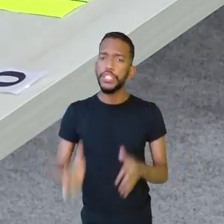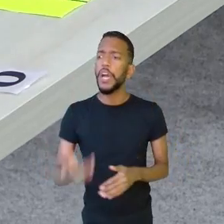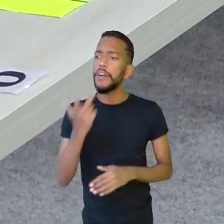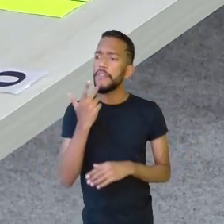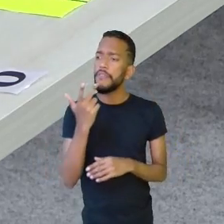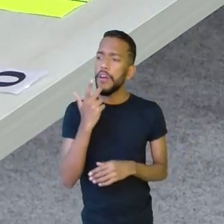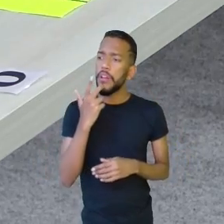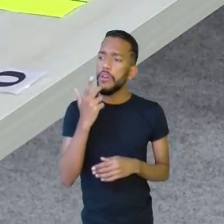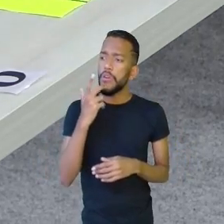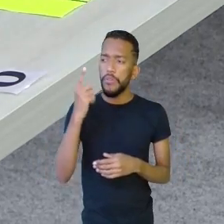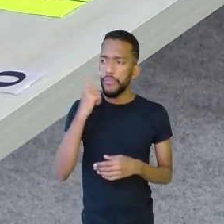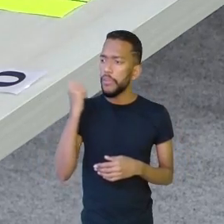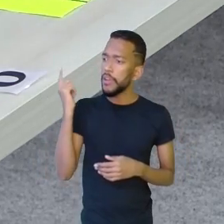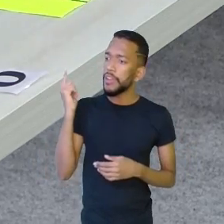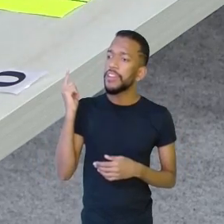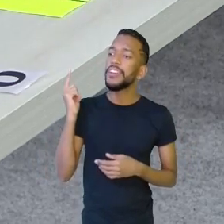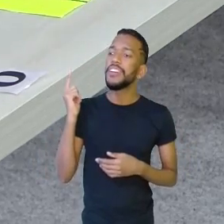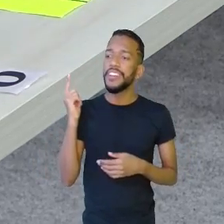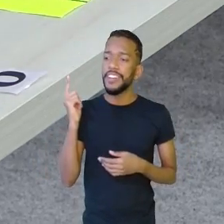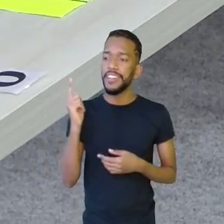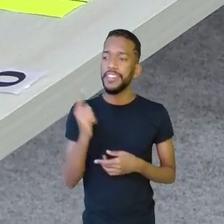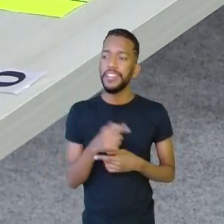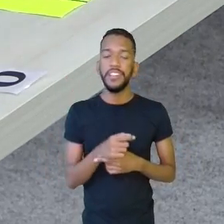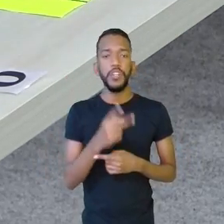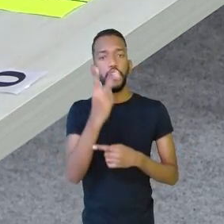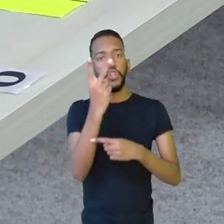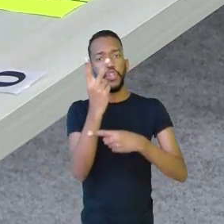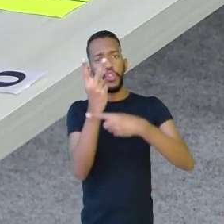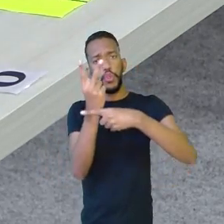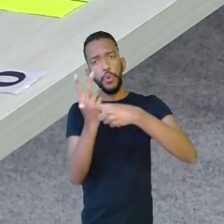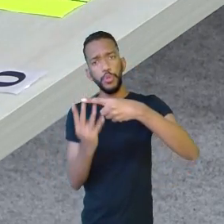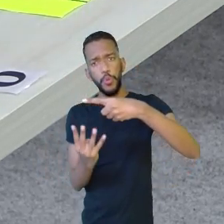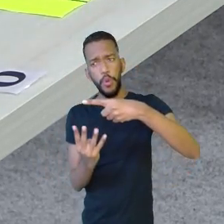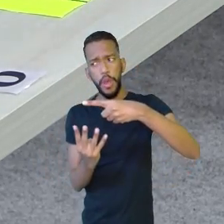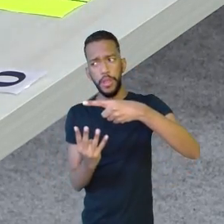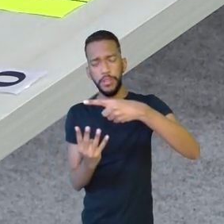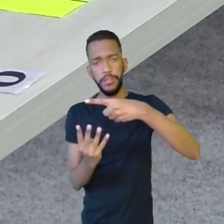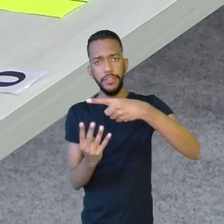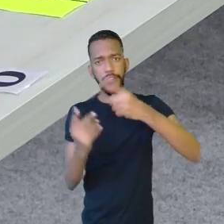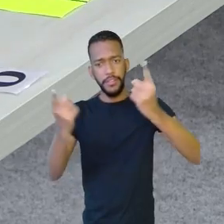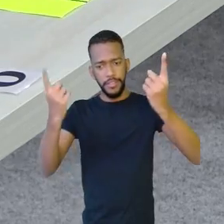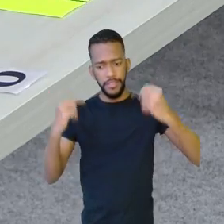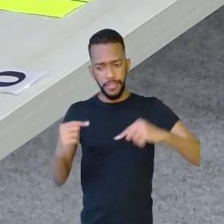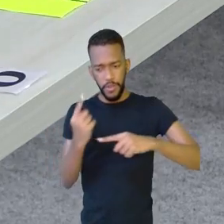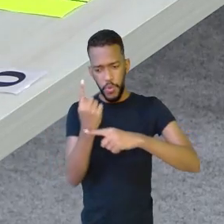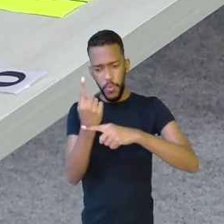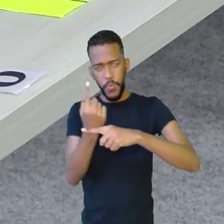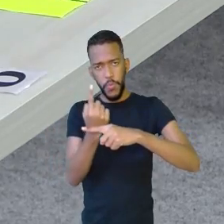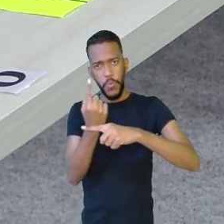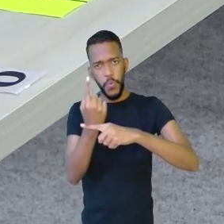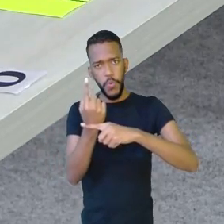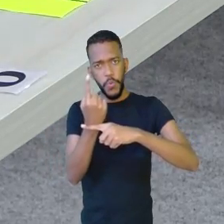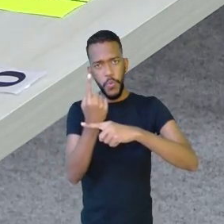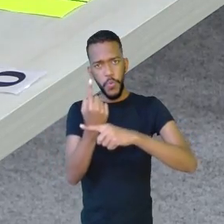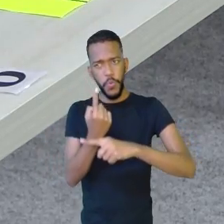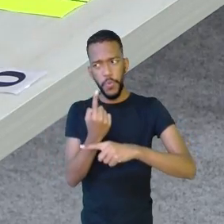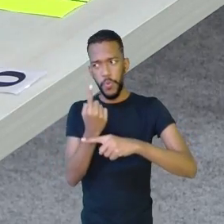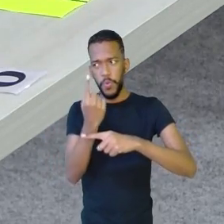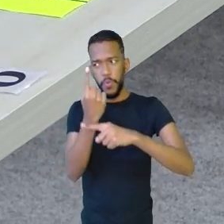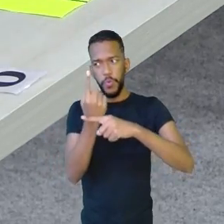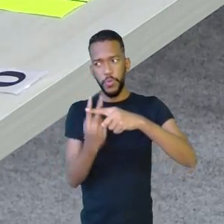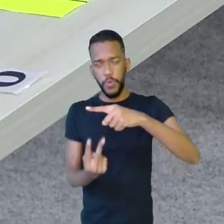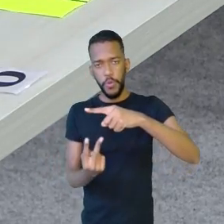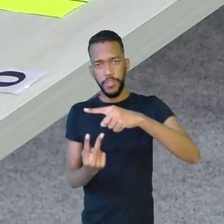é equivalente, ó. 2 quartos é equivalente a 1 meio. Por quê? O que é isso de equivalente? Ele